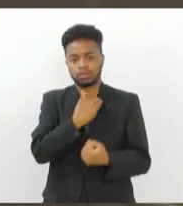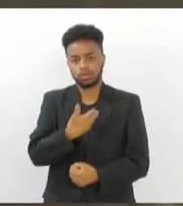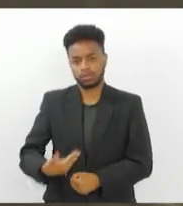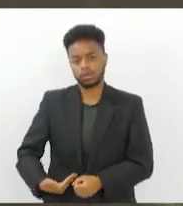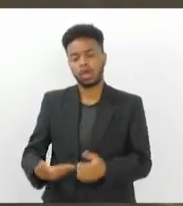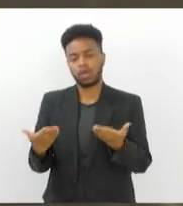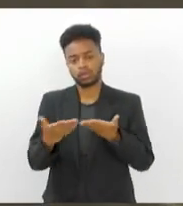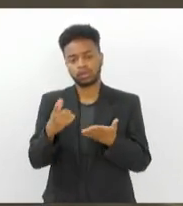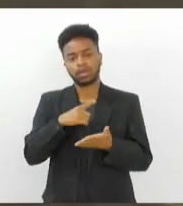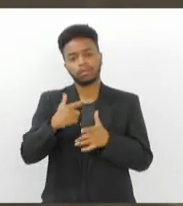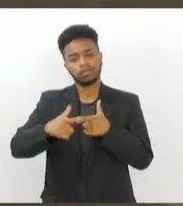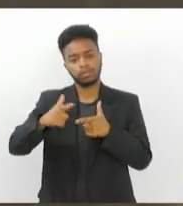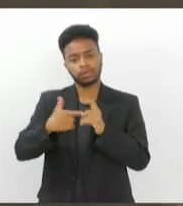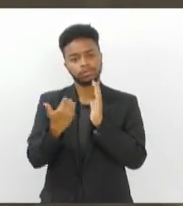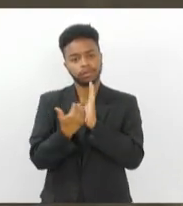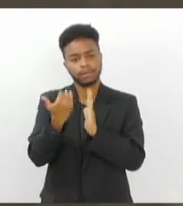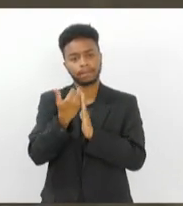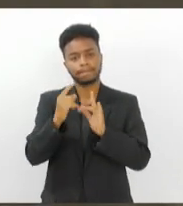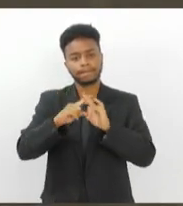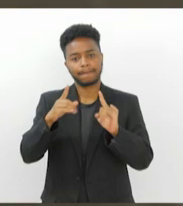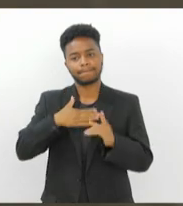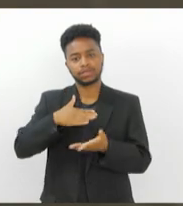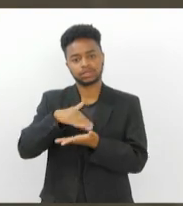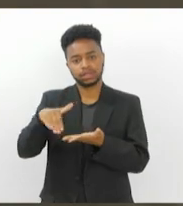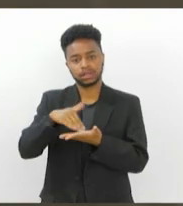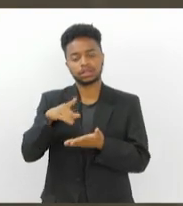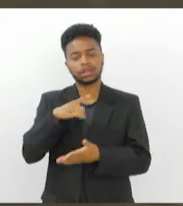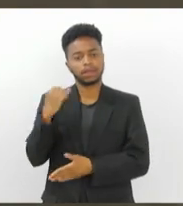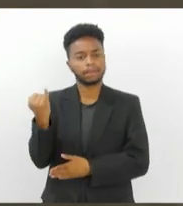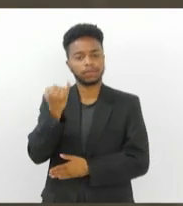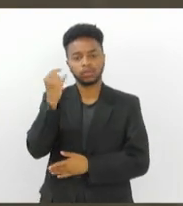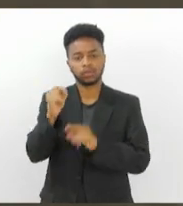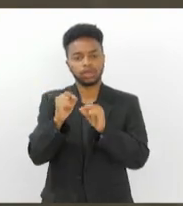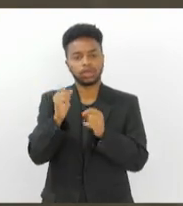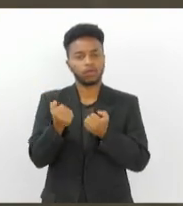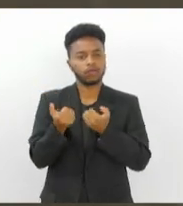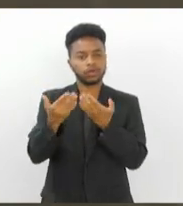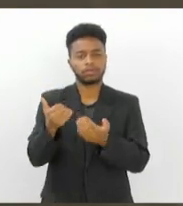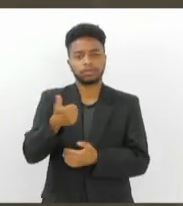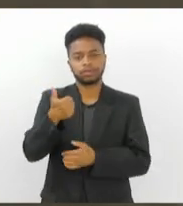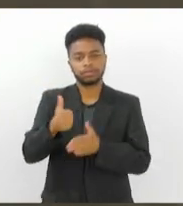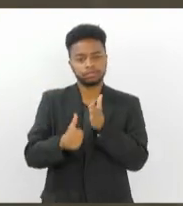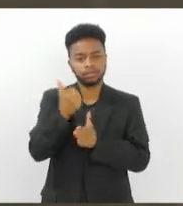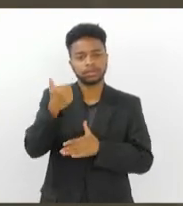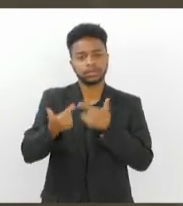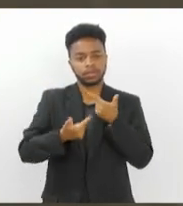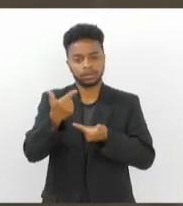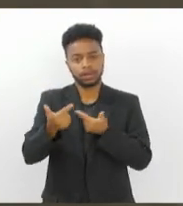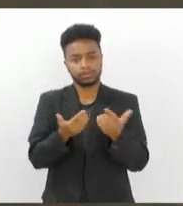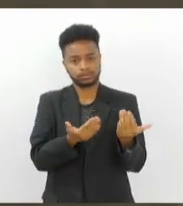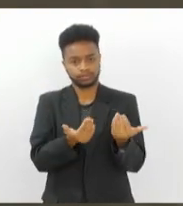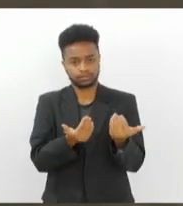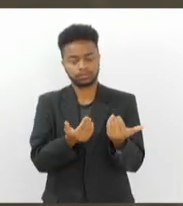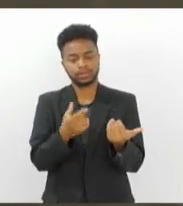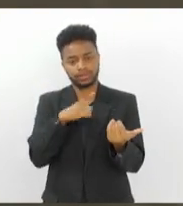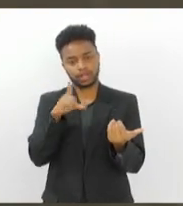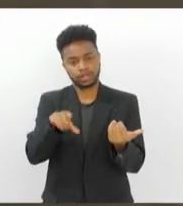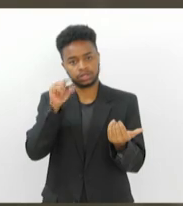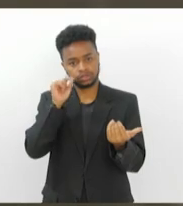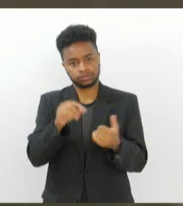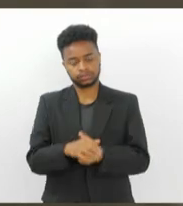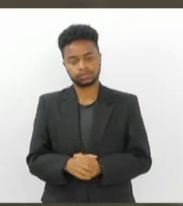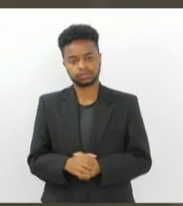passa mas a minha secretaria ela tem uma importância muito grande da gente dar o primeiro emprego pros jovens ter essa opção quando o jovens